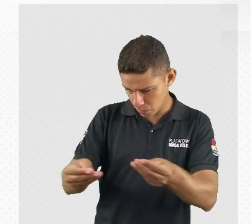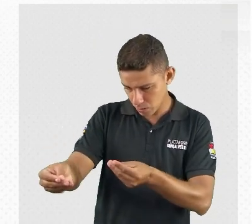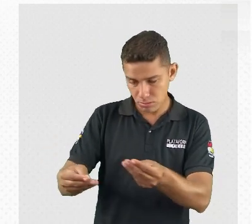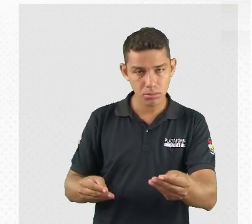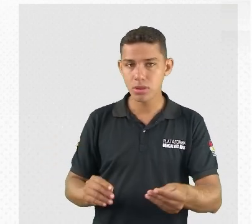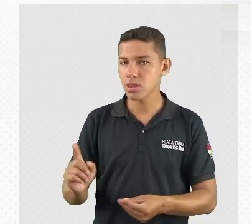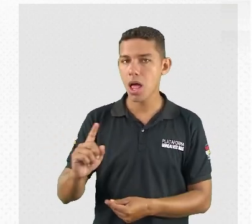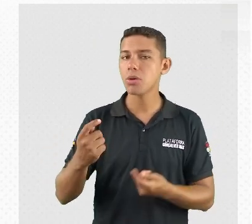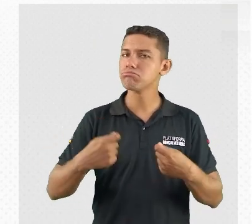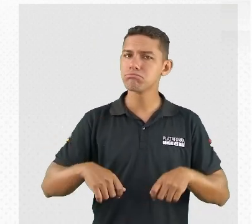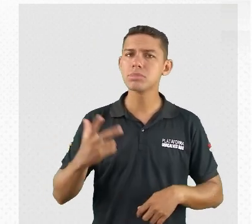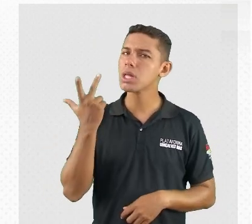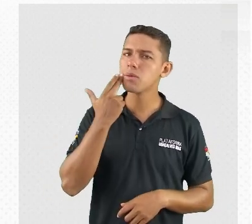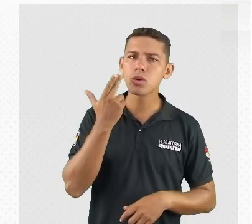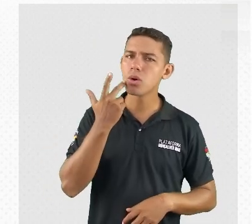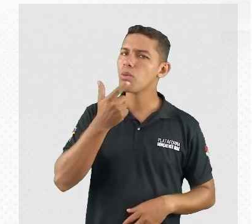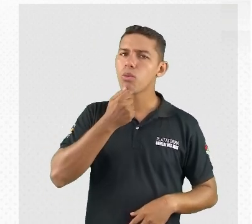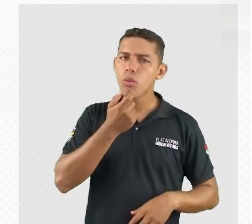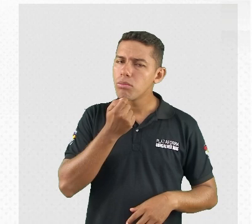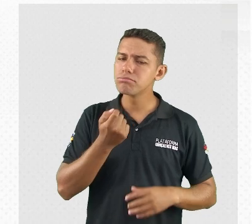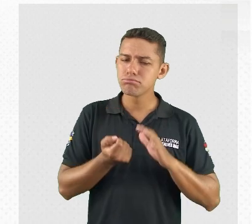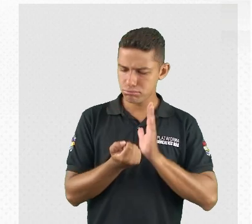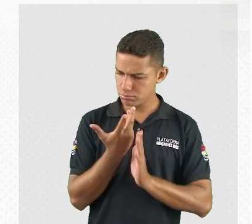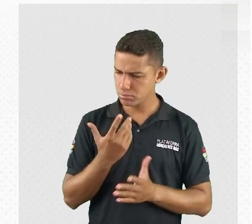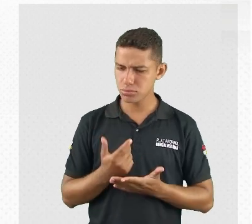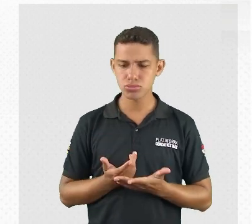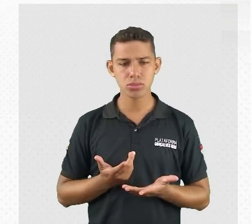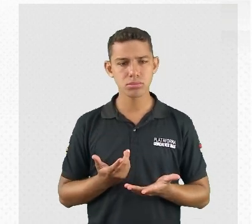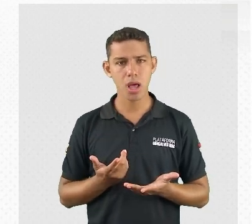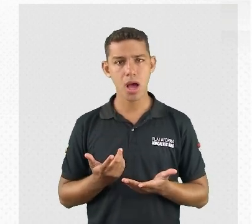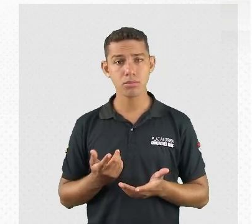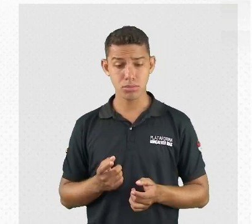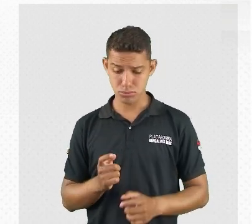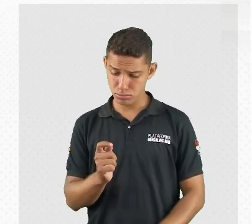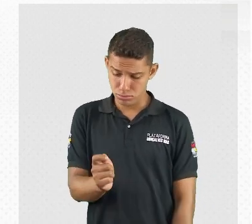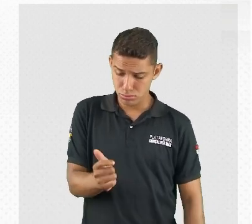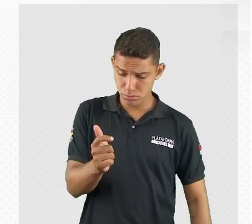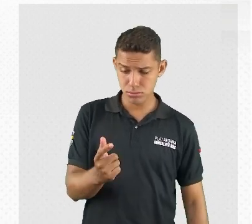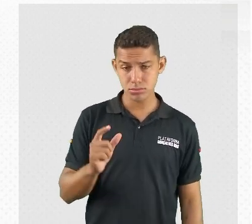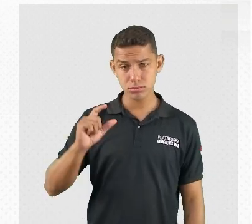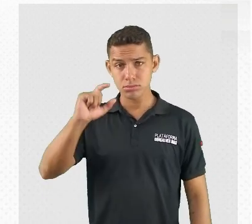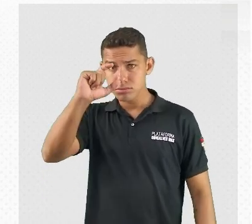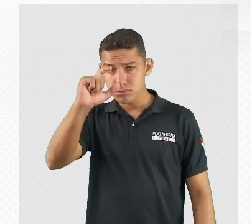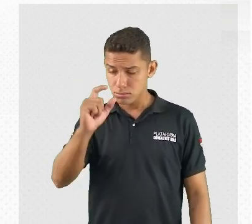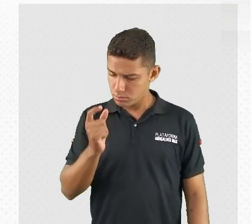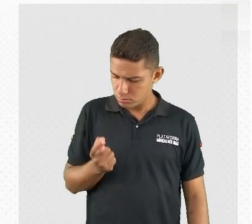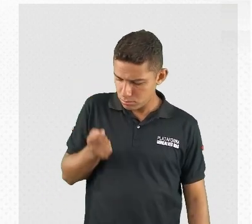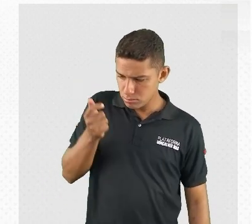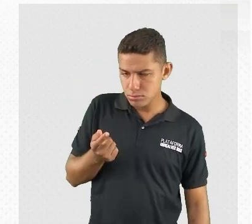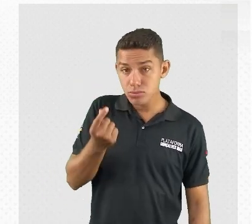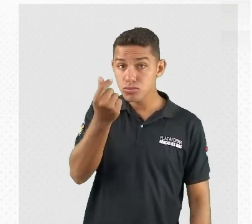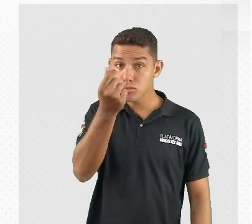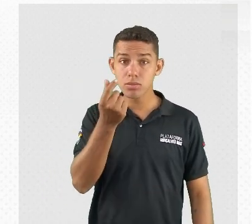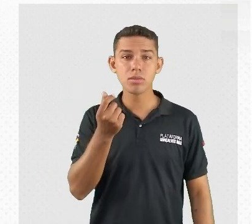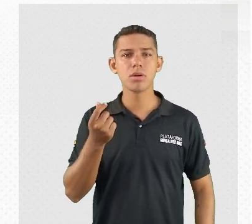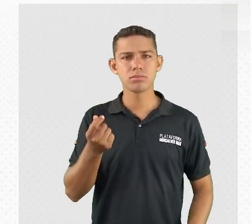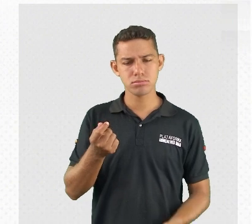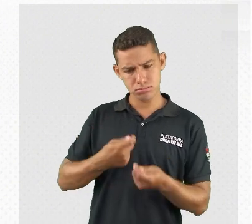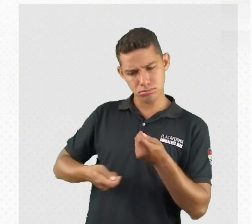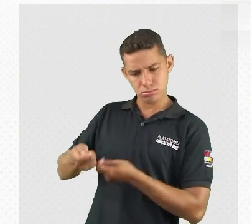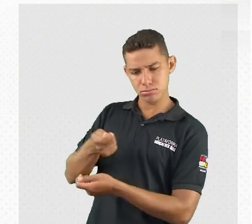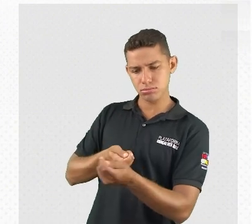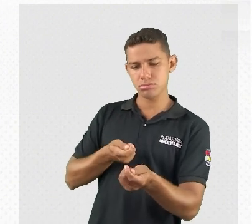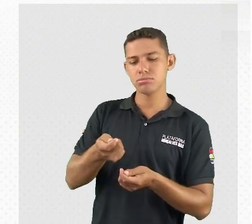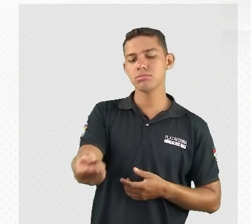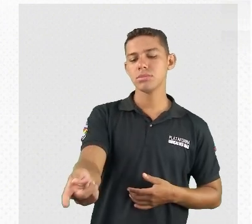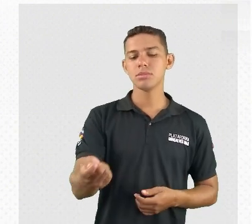necessidade natural do homem criar digamos, uma moeda para ela